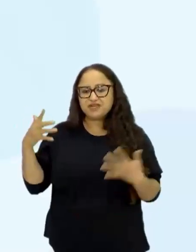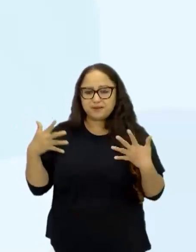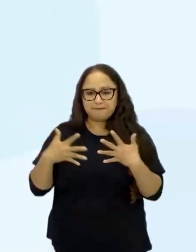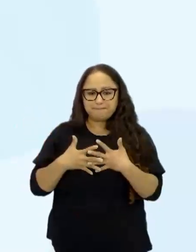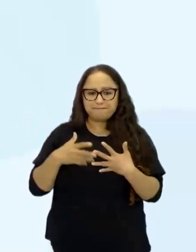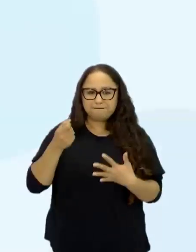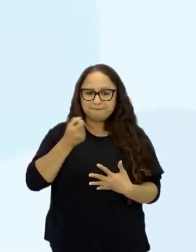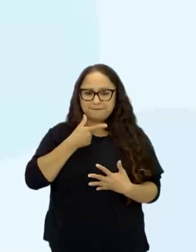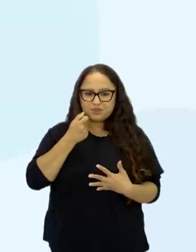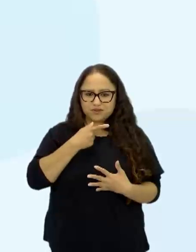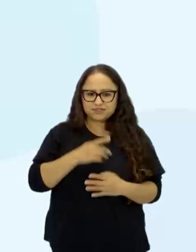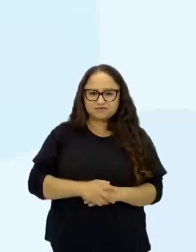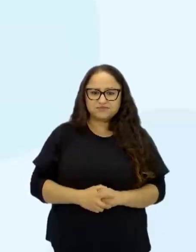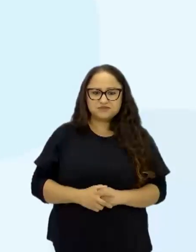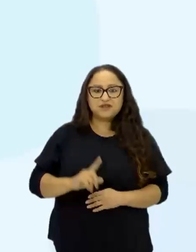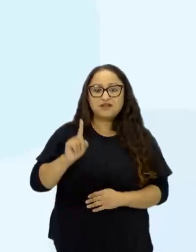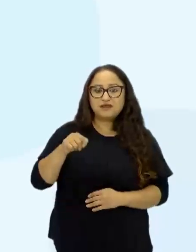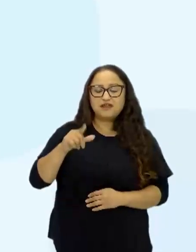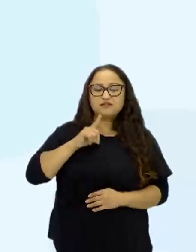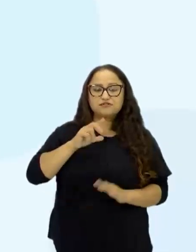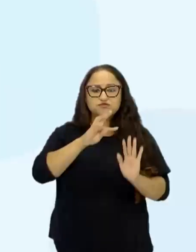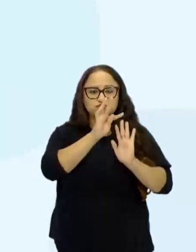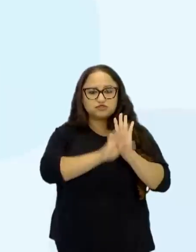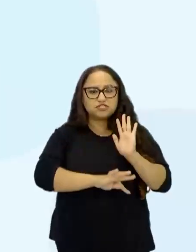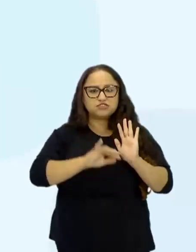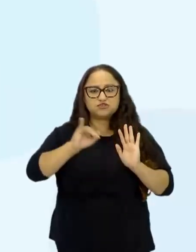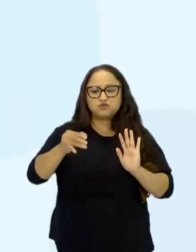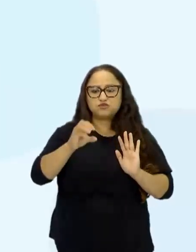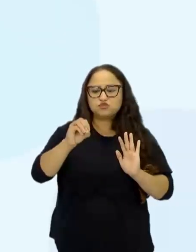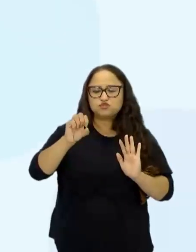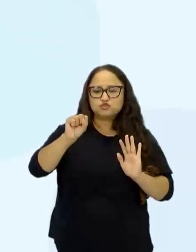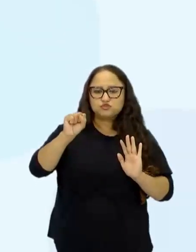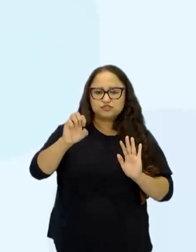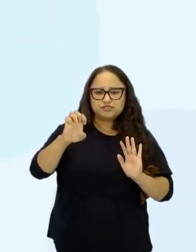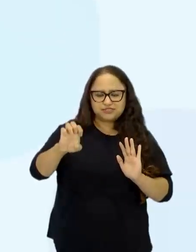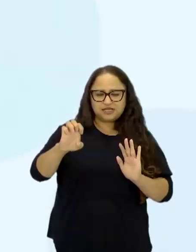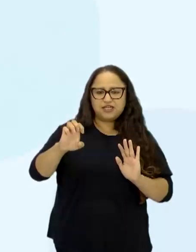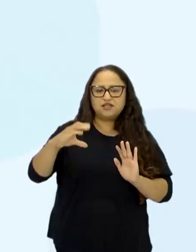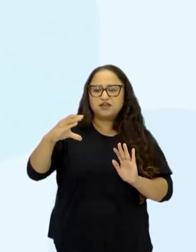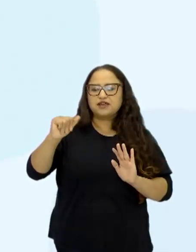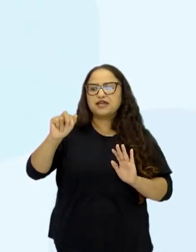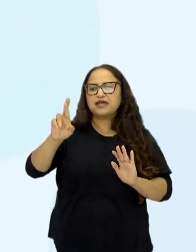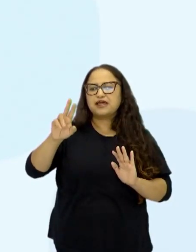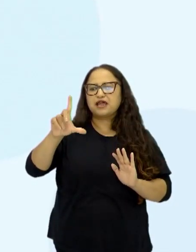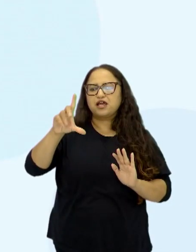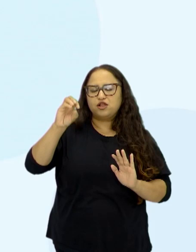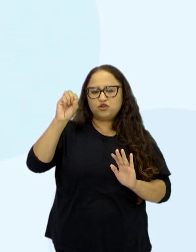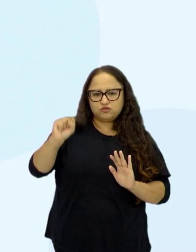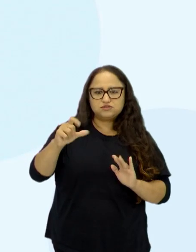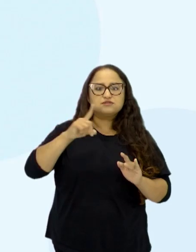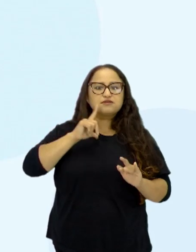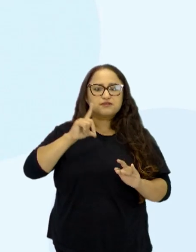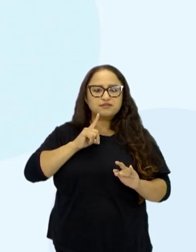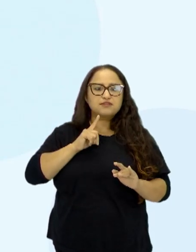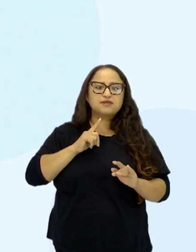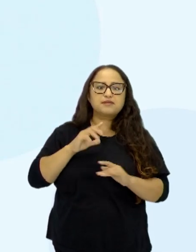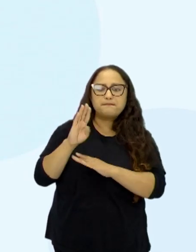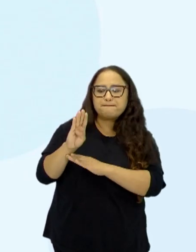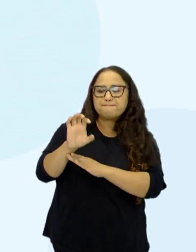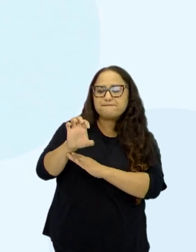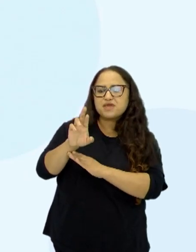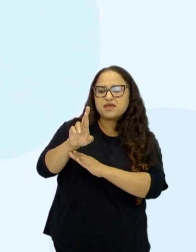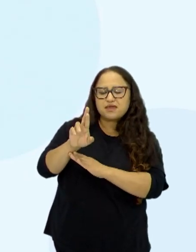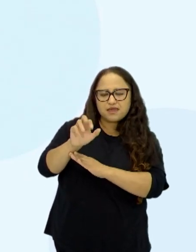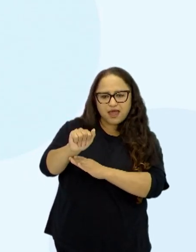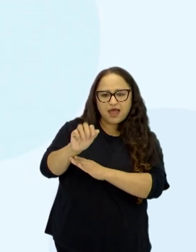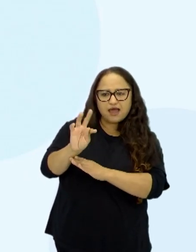eles. Paródia do texto José, de Carlos Drummond de Andrade, feita pela estudante Beatriz Nascimento dos Santos. Ela também é embaixadora do